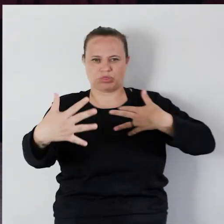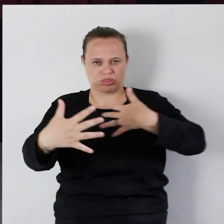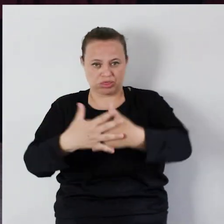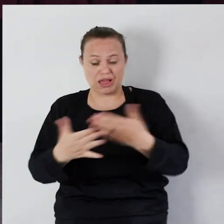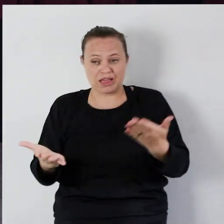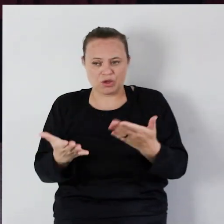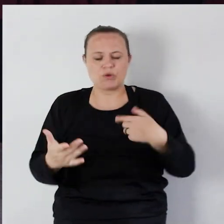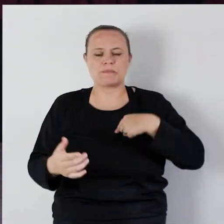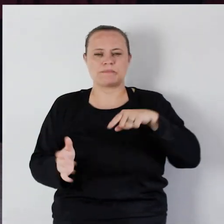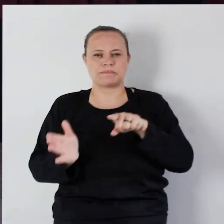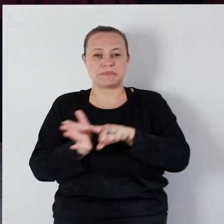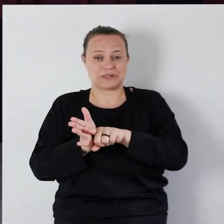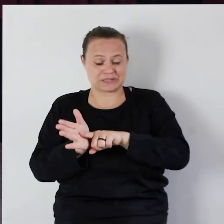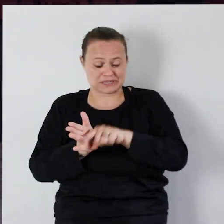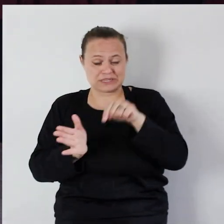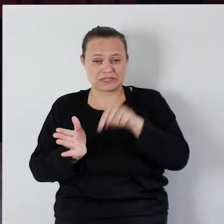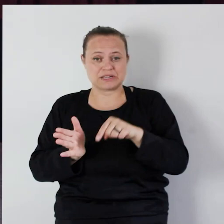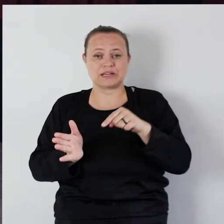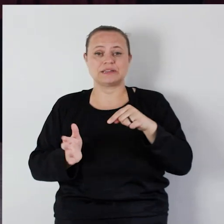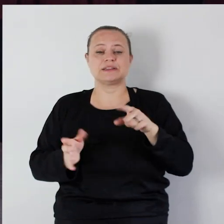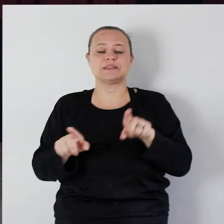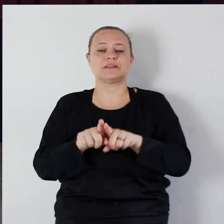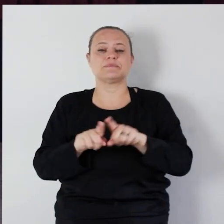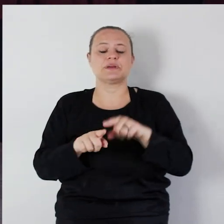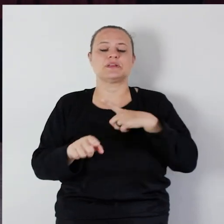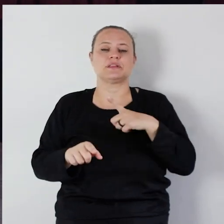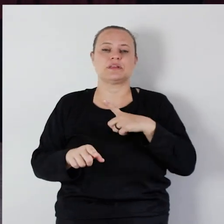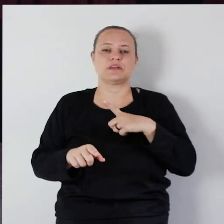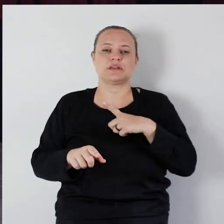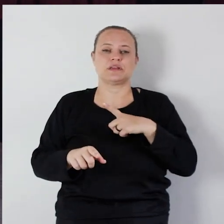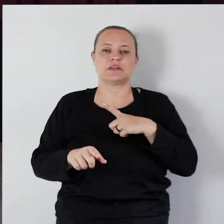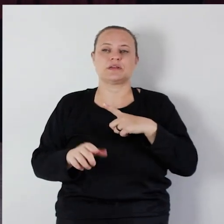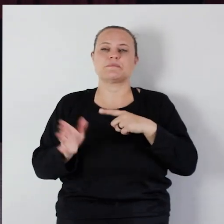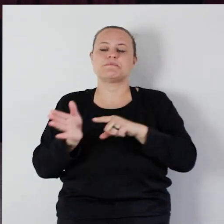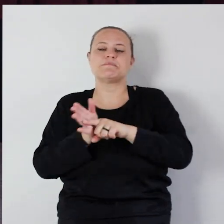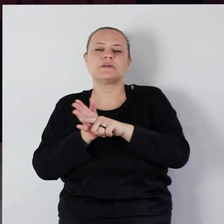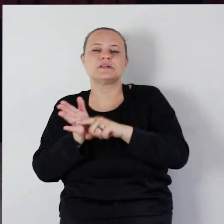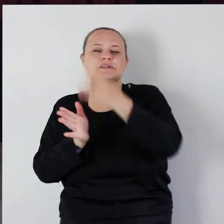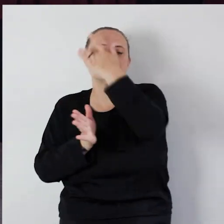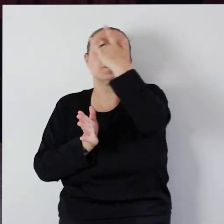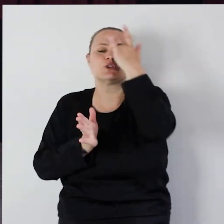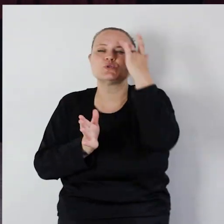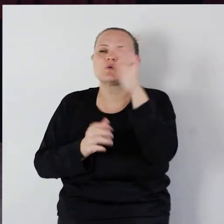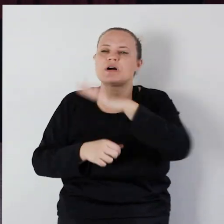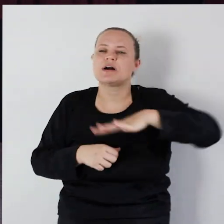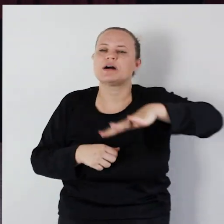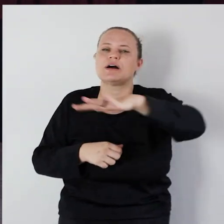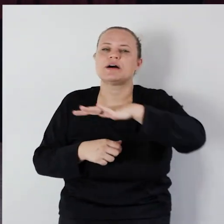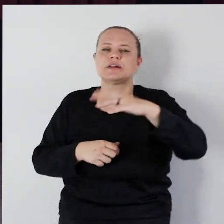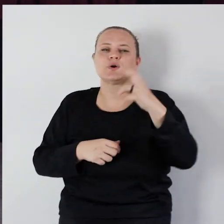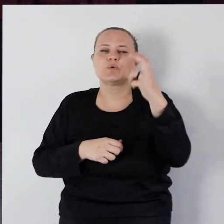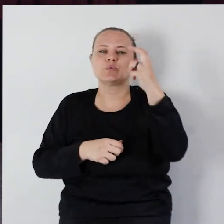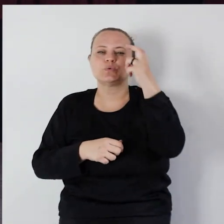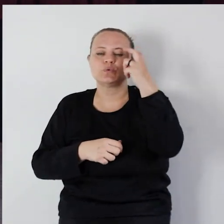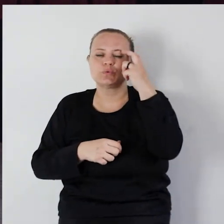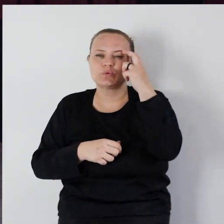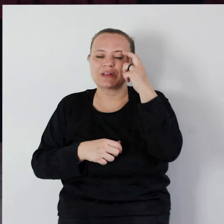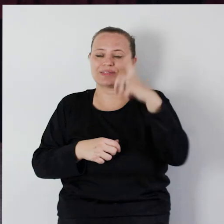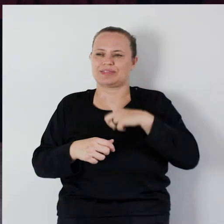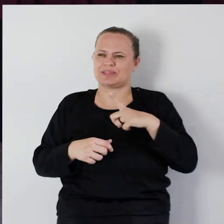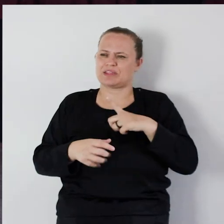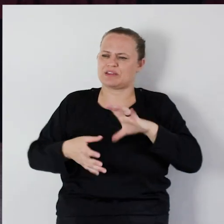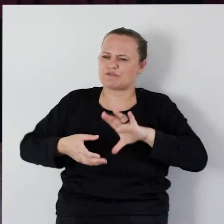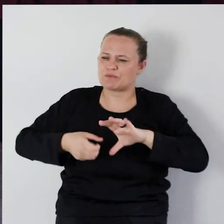formação importante para a área da cultura. Nós sentimos muito nesses anos que eu venho trabalhando com pesquisa com extensão, também